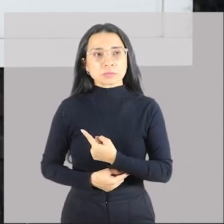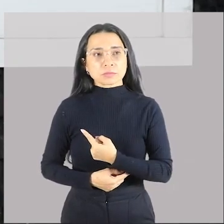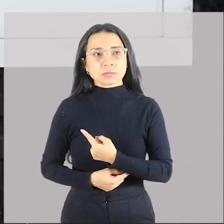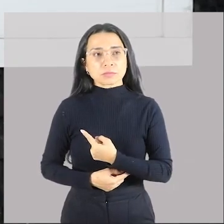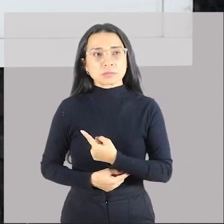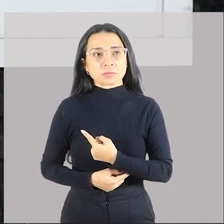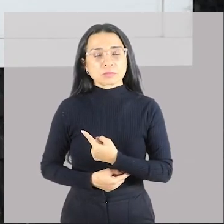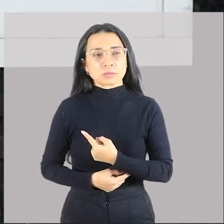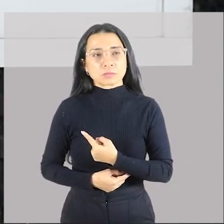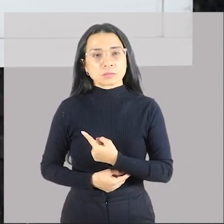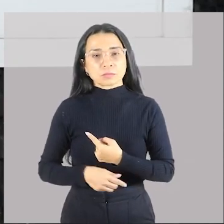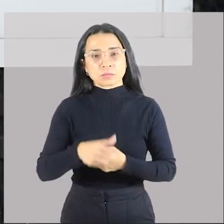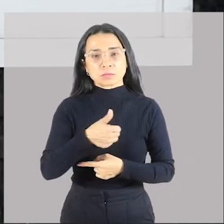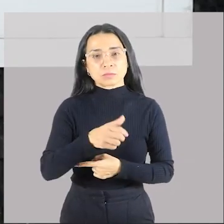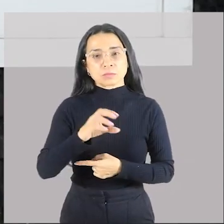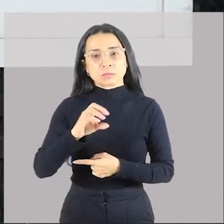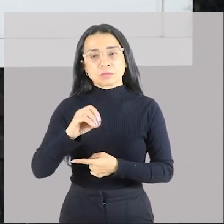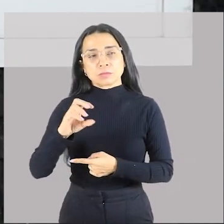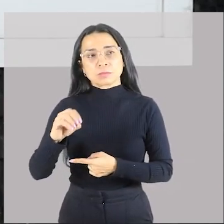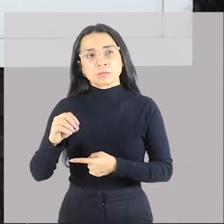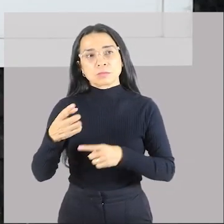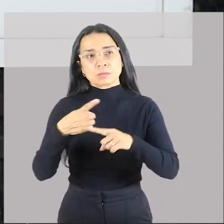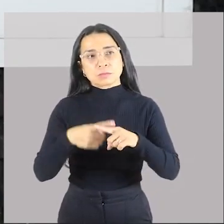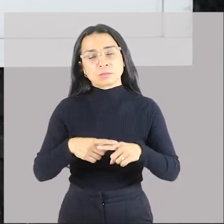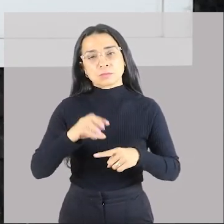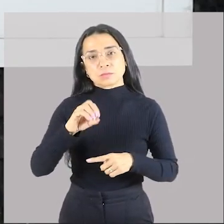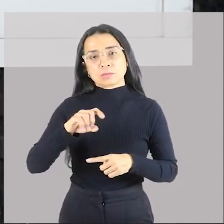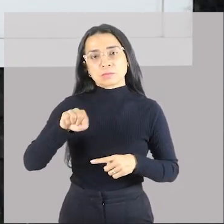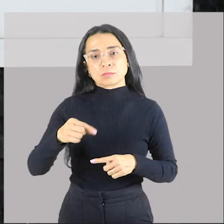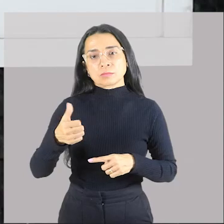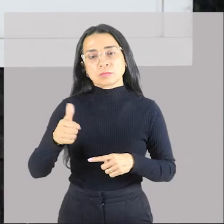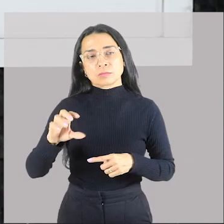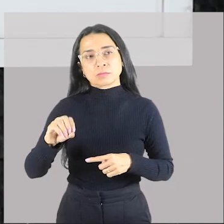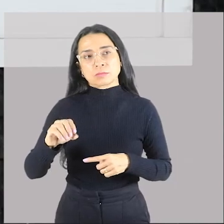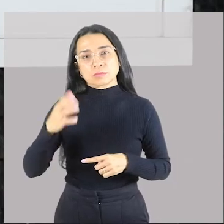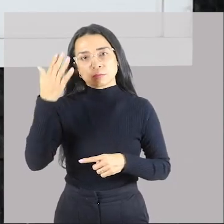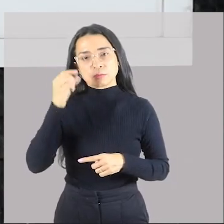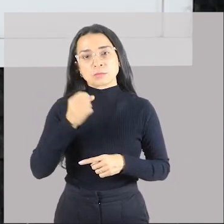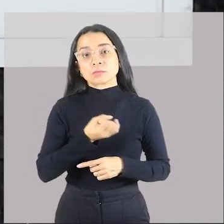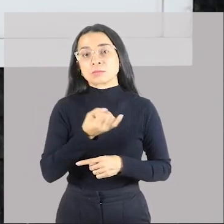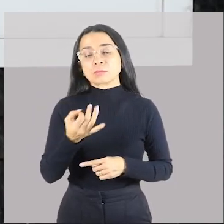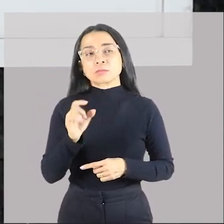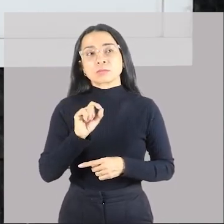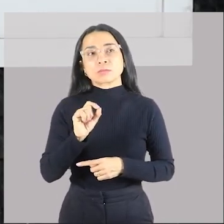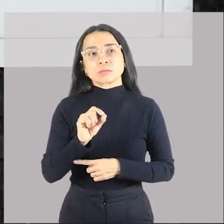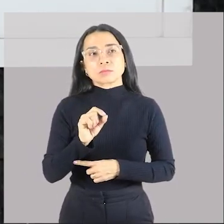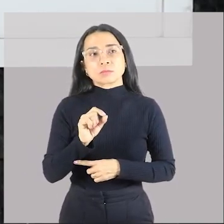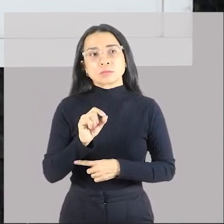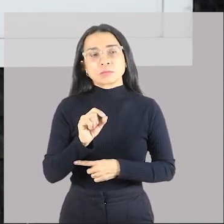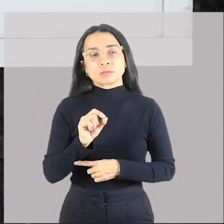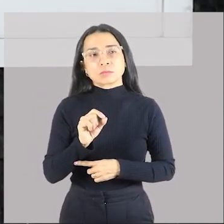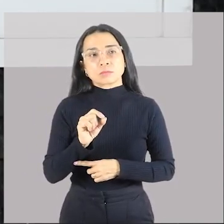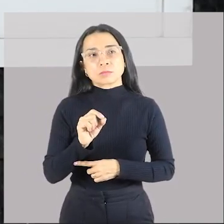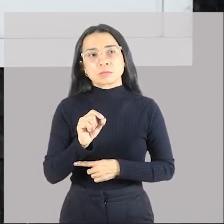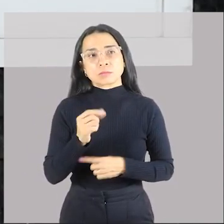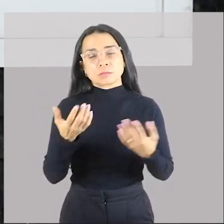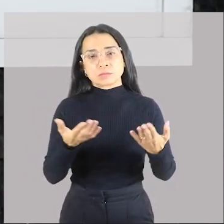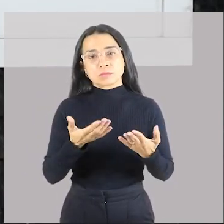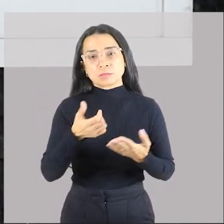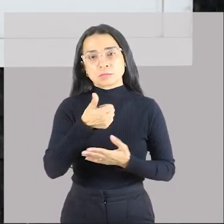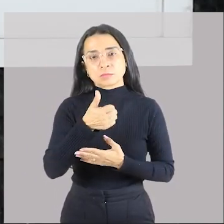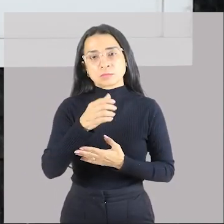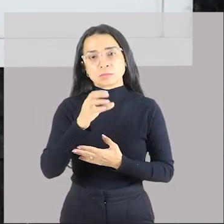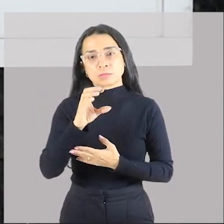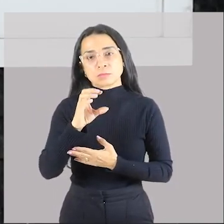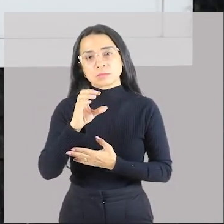e vai multiplicar por 0,10 para saber quanto é esse valor. Nesse caso aqui dá R$110.